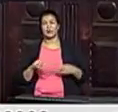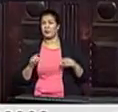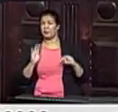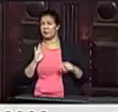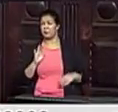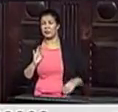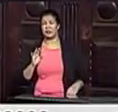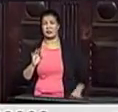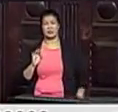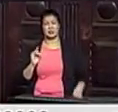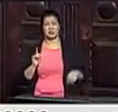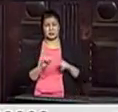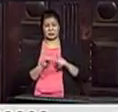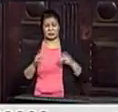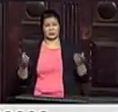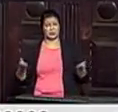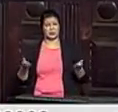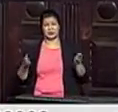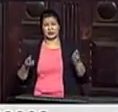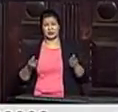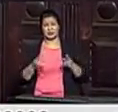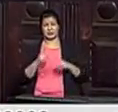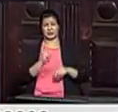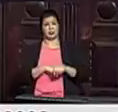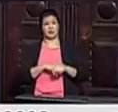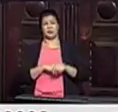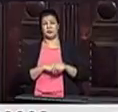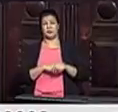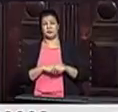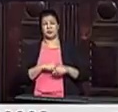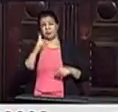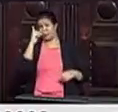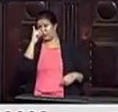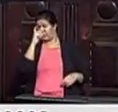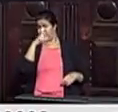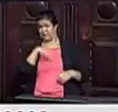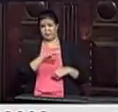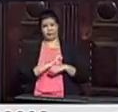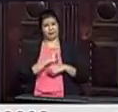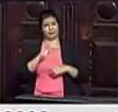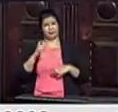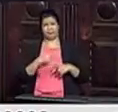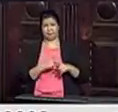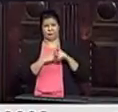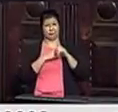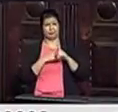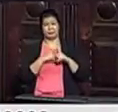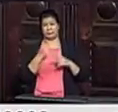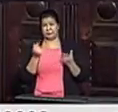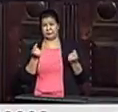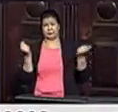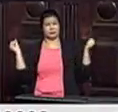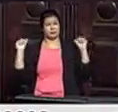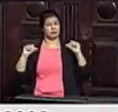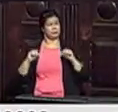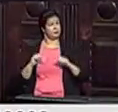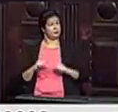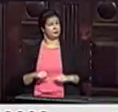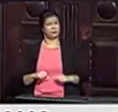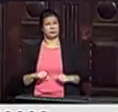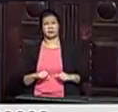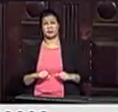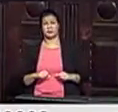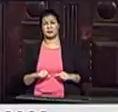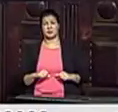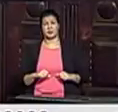nos tempos de crise atual, não podemos imaginar campanhas presidenciais de 100 milhões de